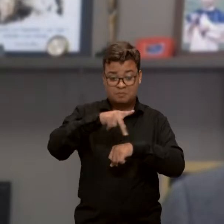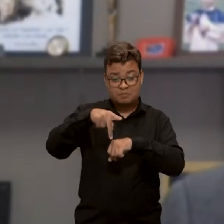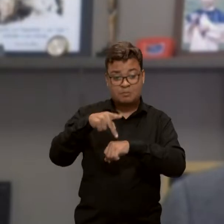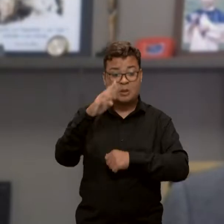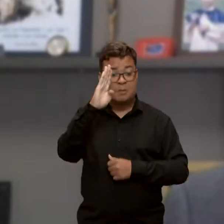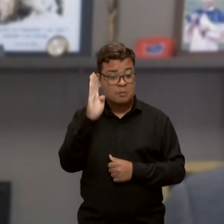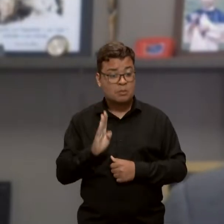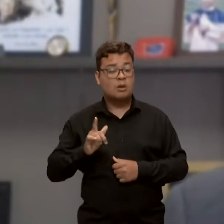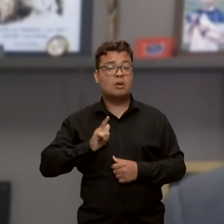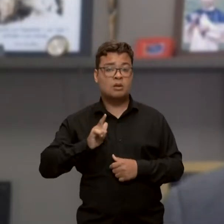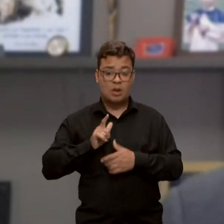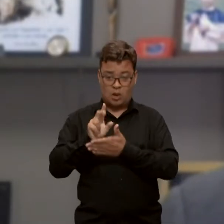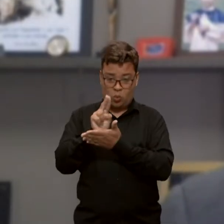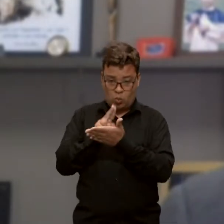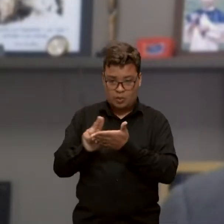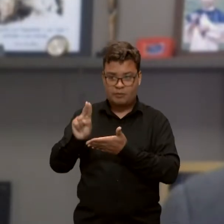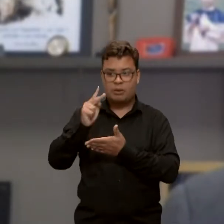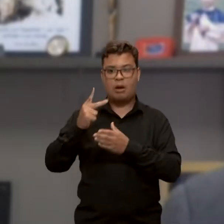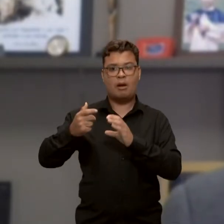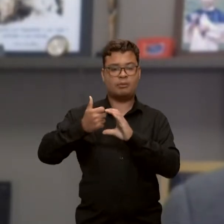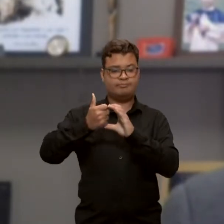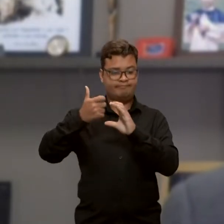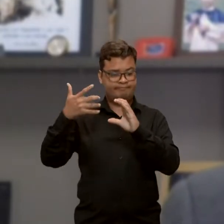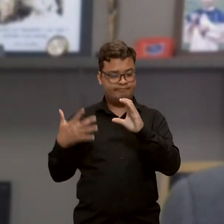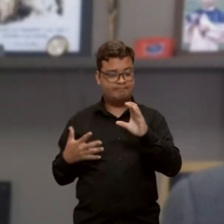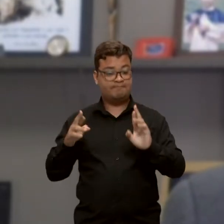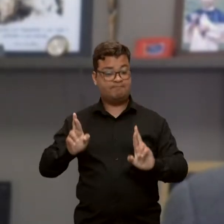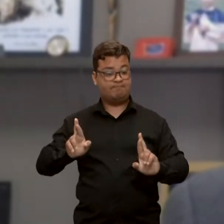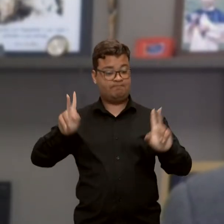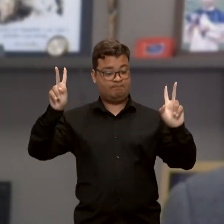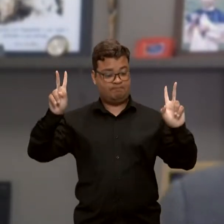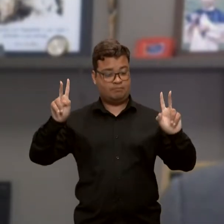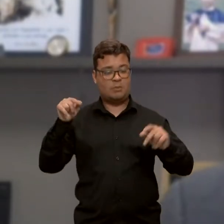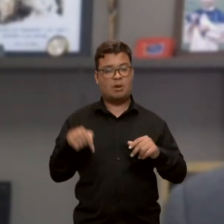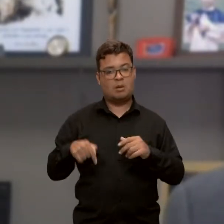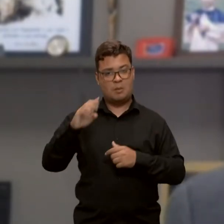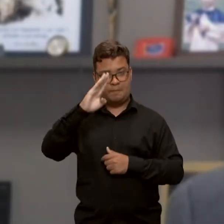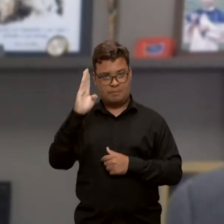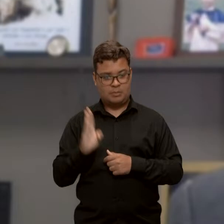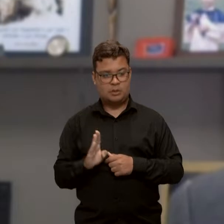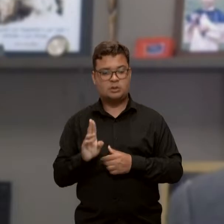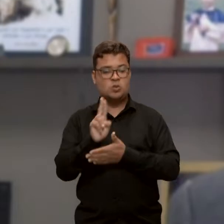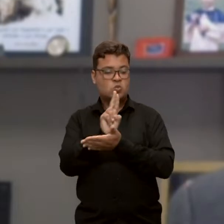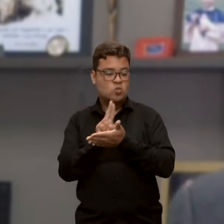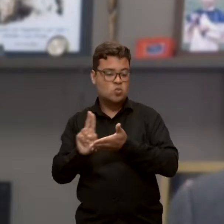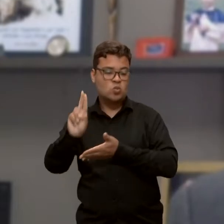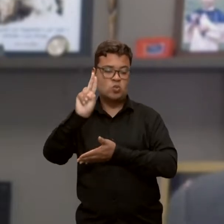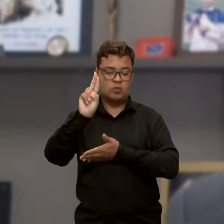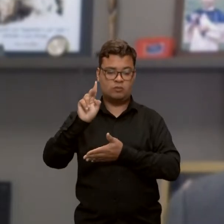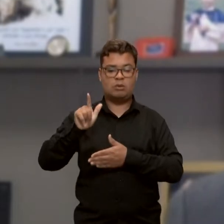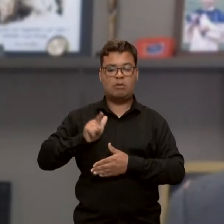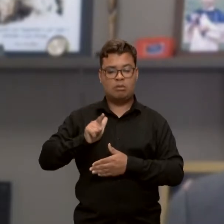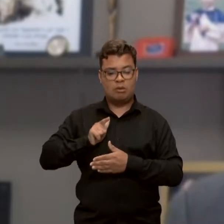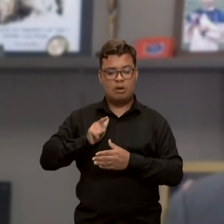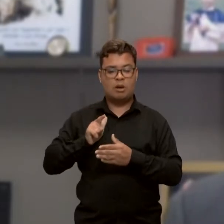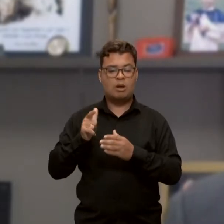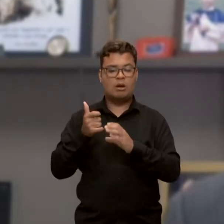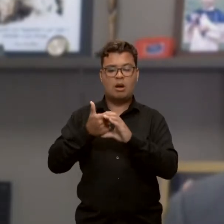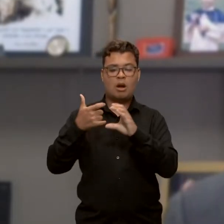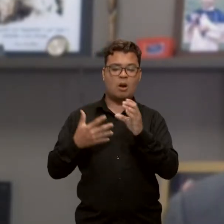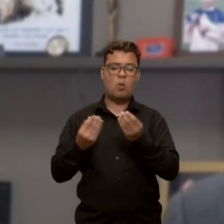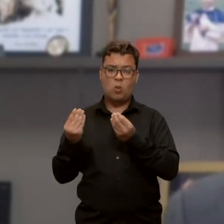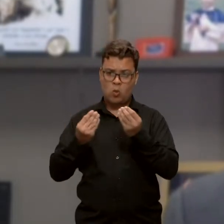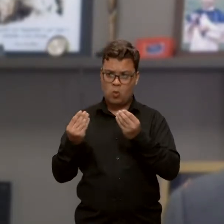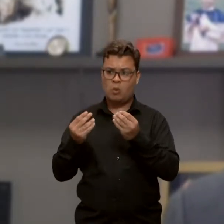característica muito diferenciada. As universidades no Brasil, são universidades de porte